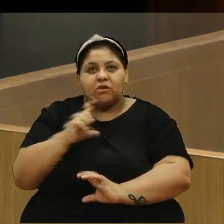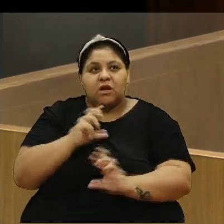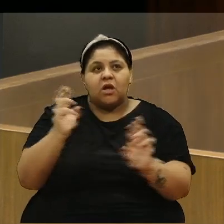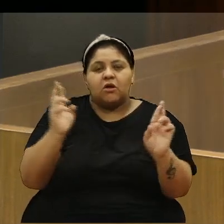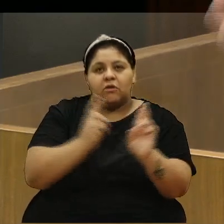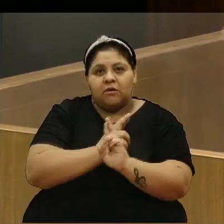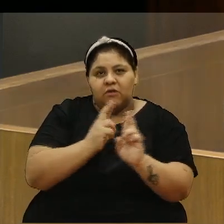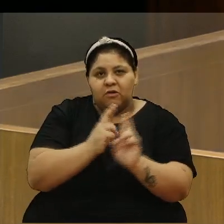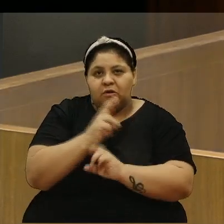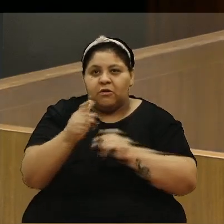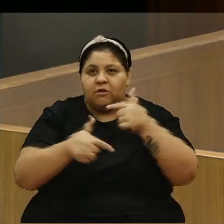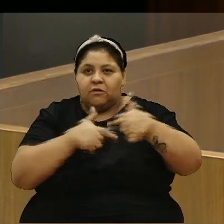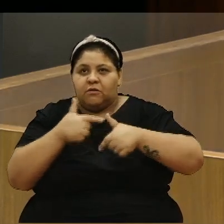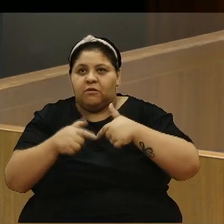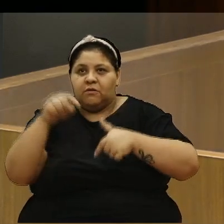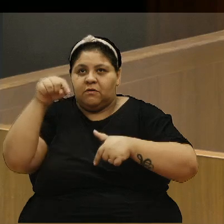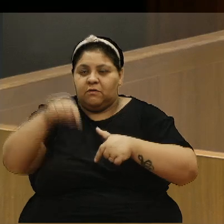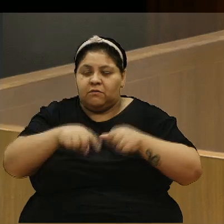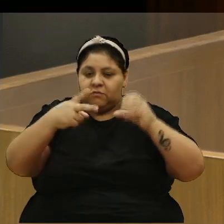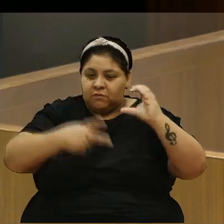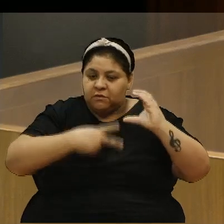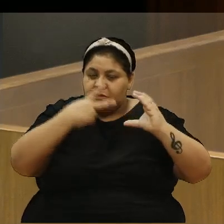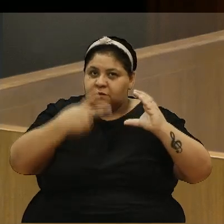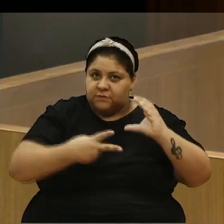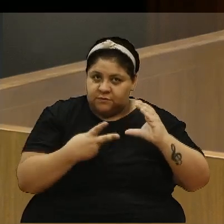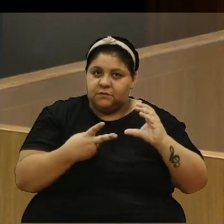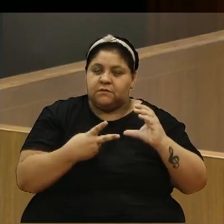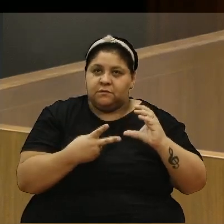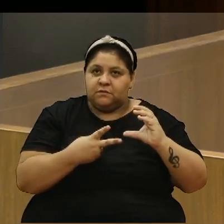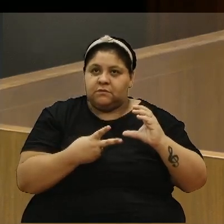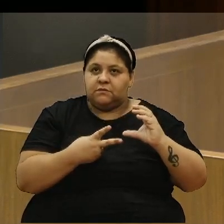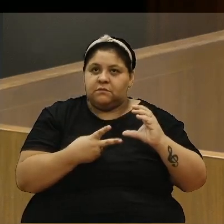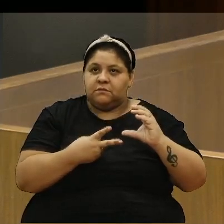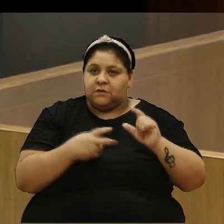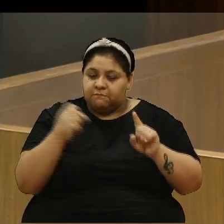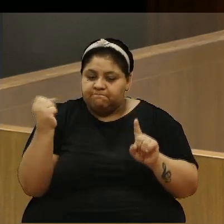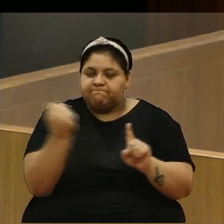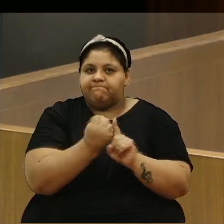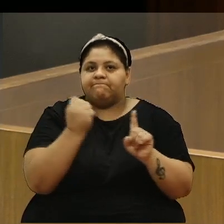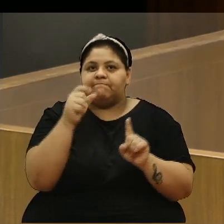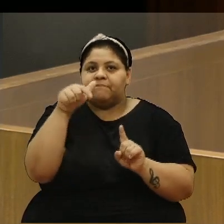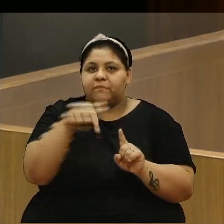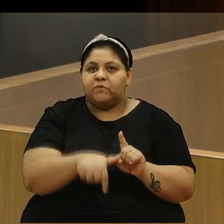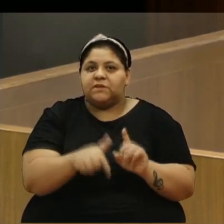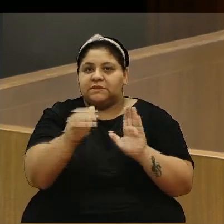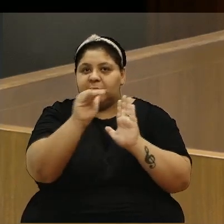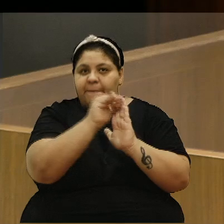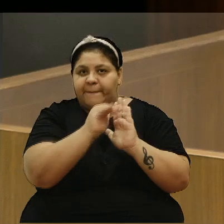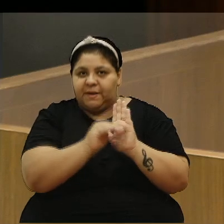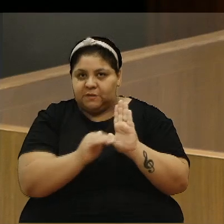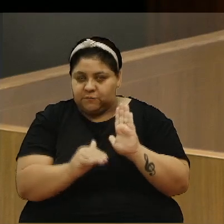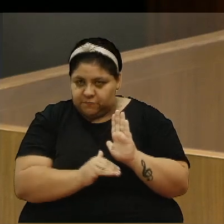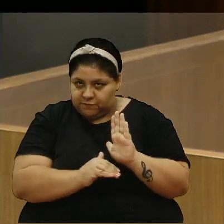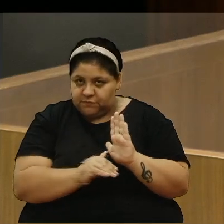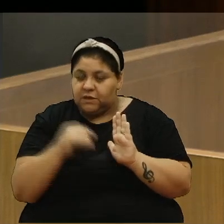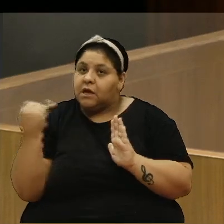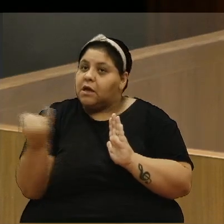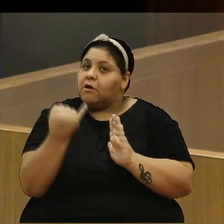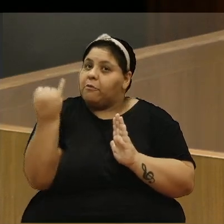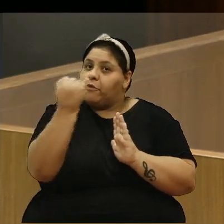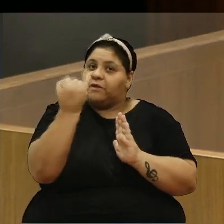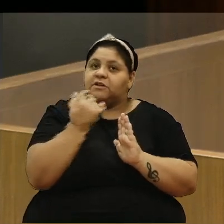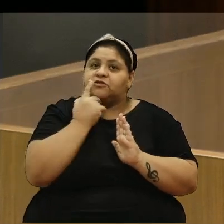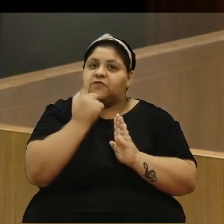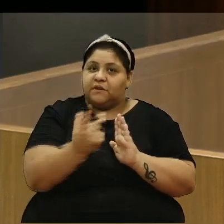de trabalho aqui com a Câmara de Vereadores são atingidas por este plano. E é importante